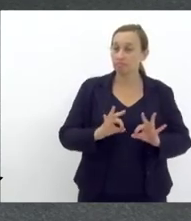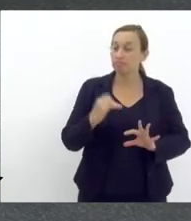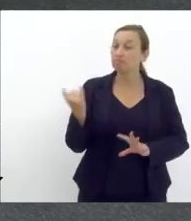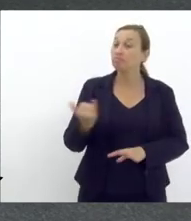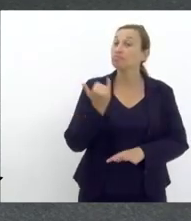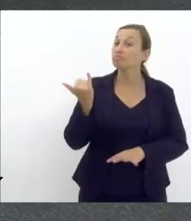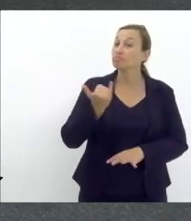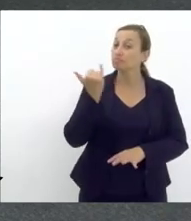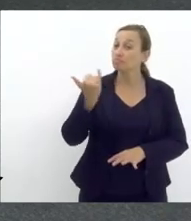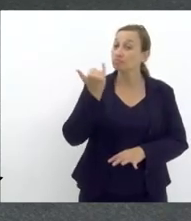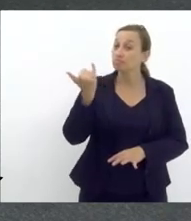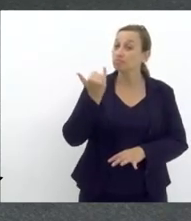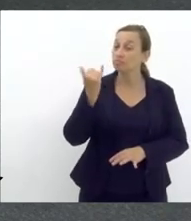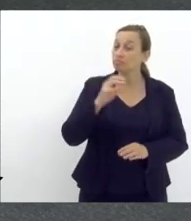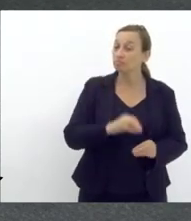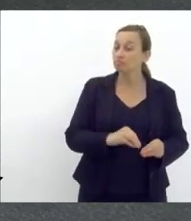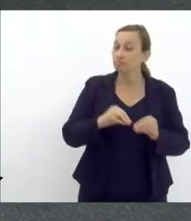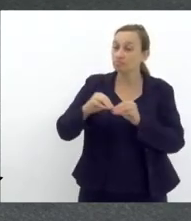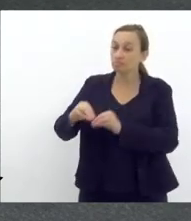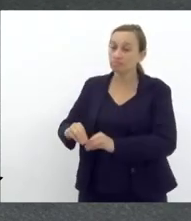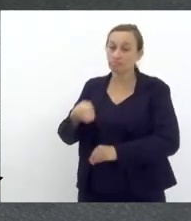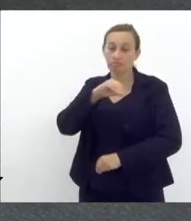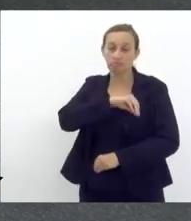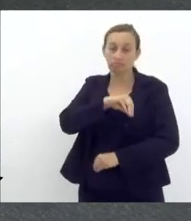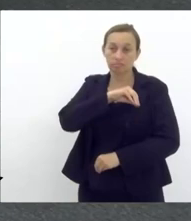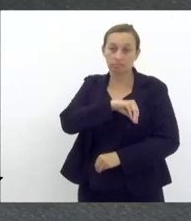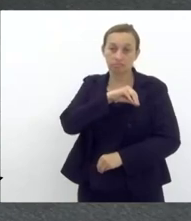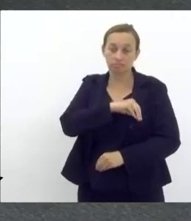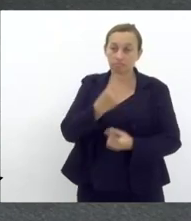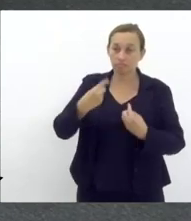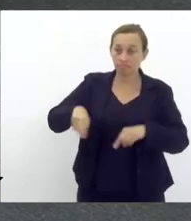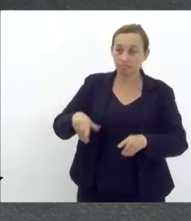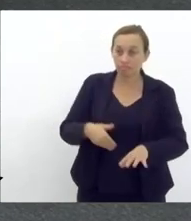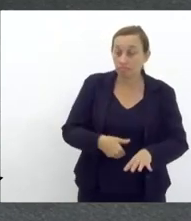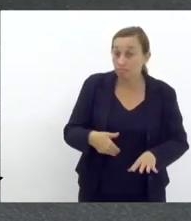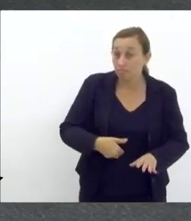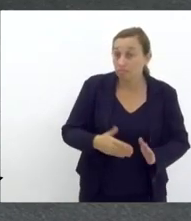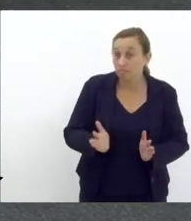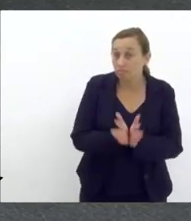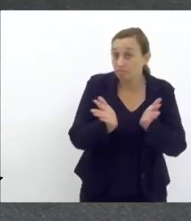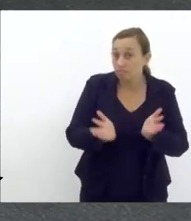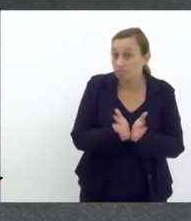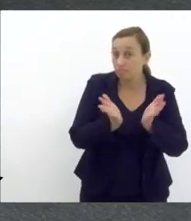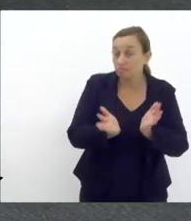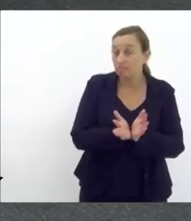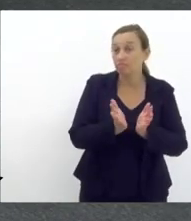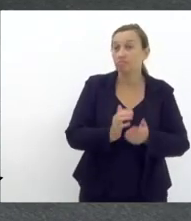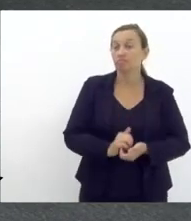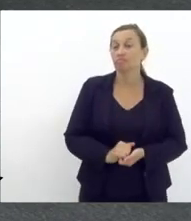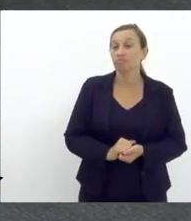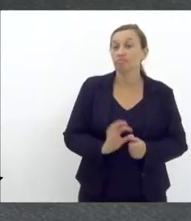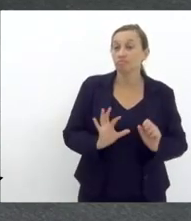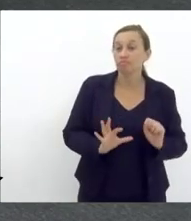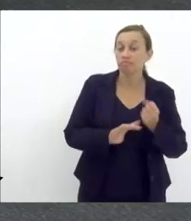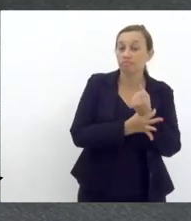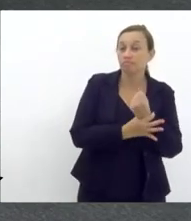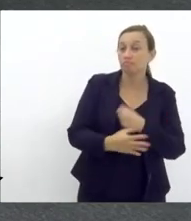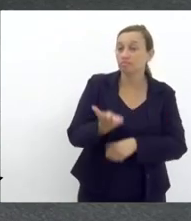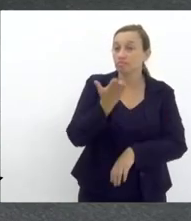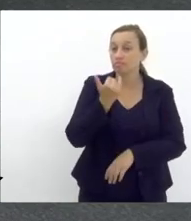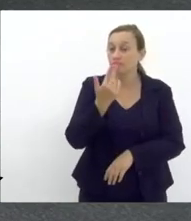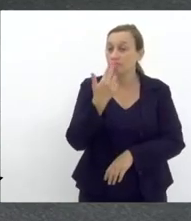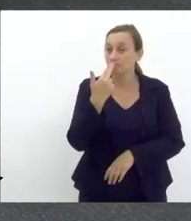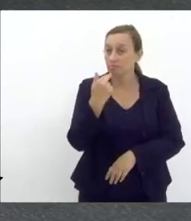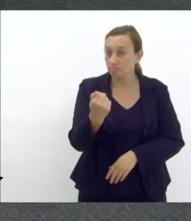muito importante de transferência de renda de combate à fome e a miséria de segurança alimentar e